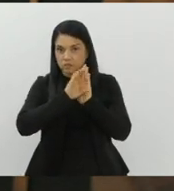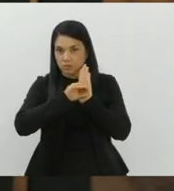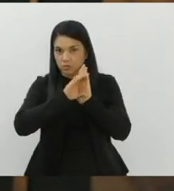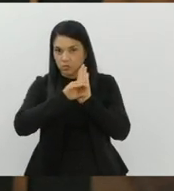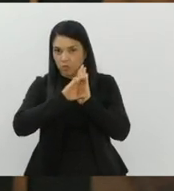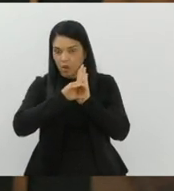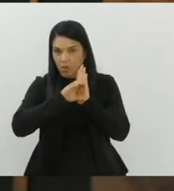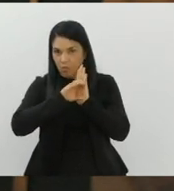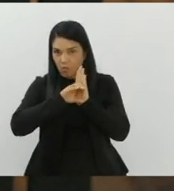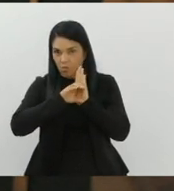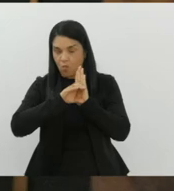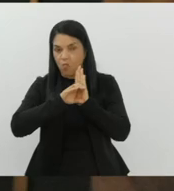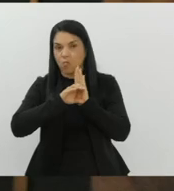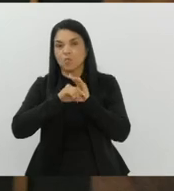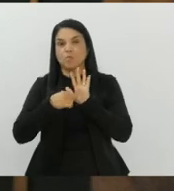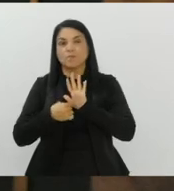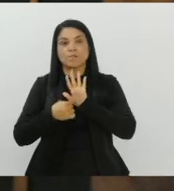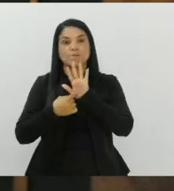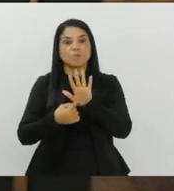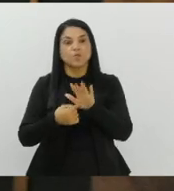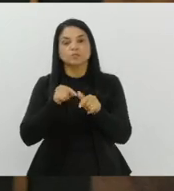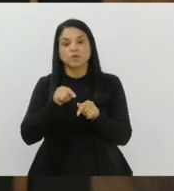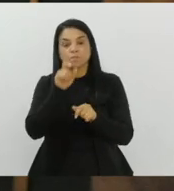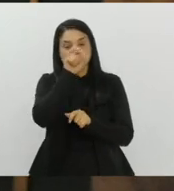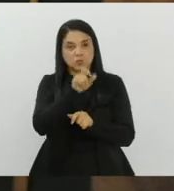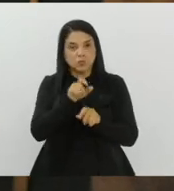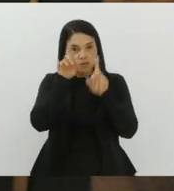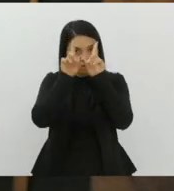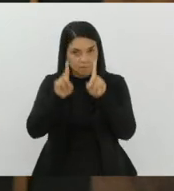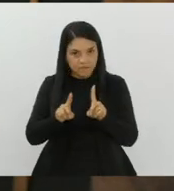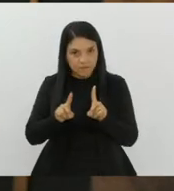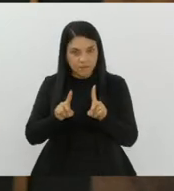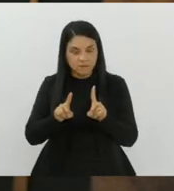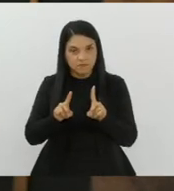paradigmática que coloca a pessoa com deficiência não